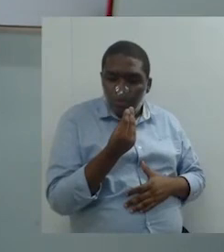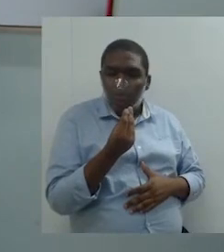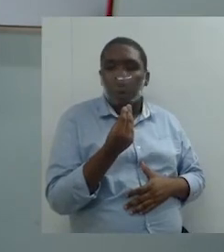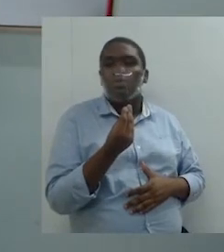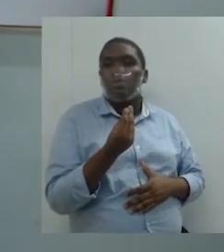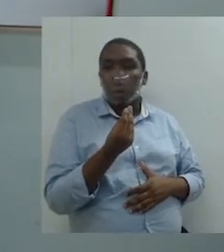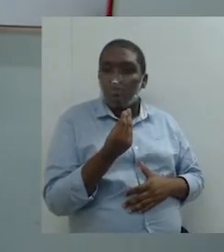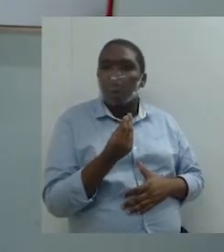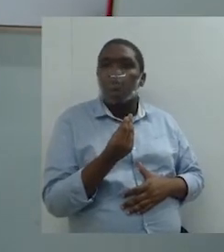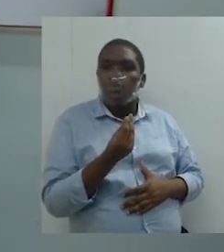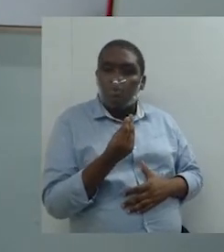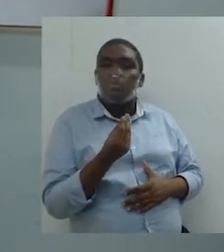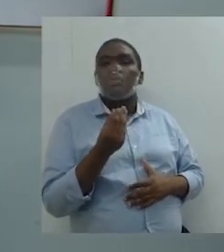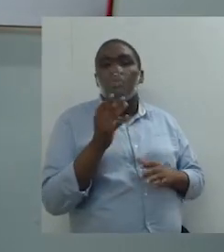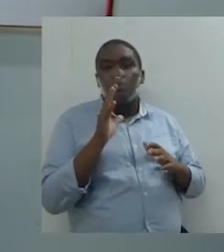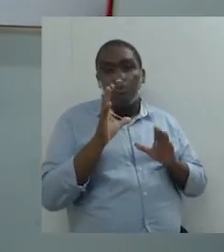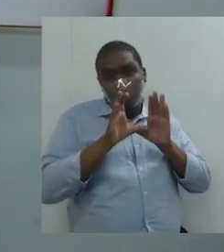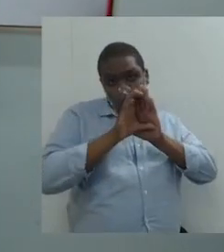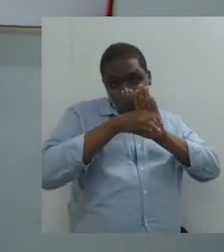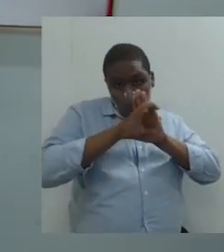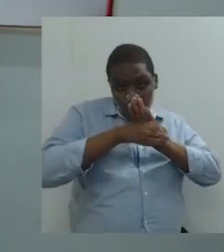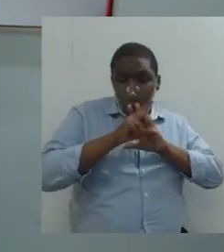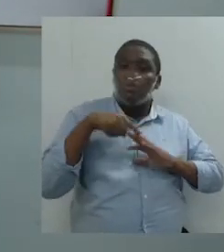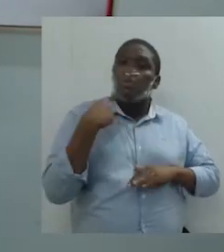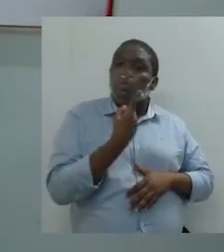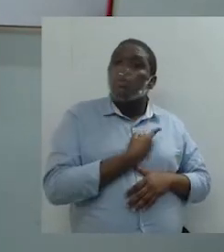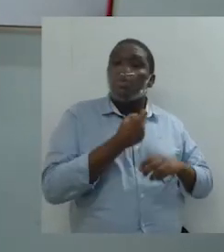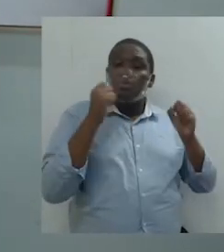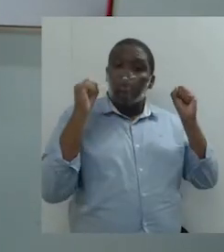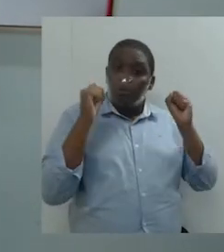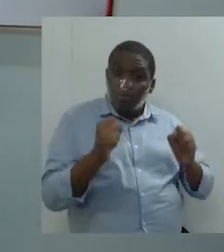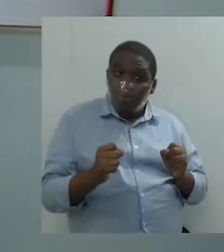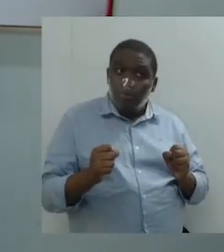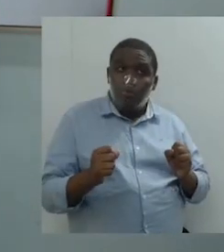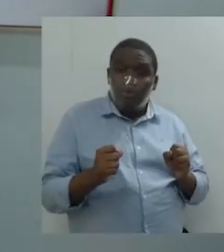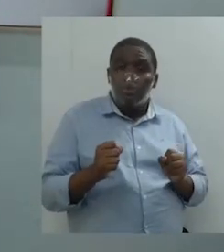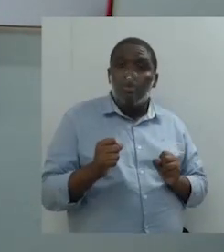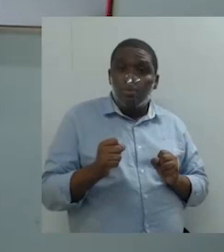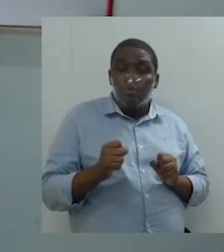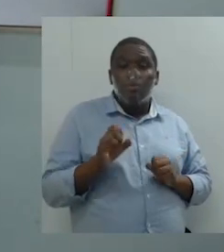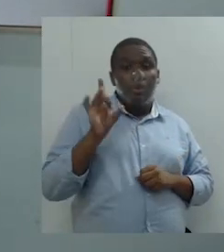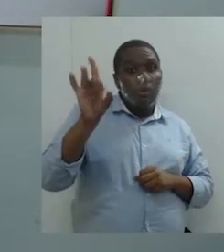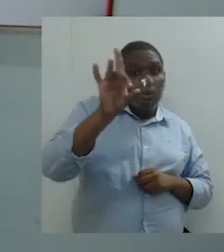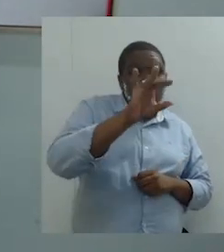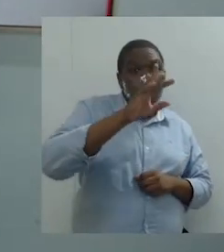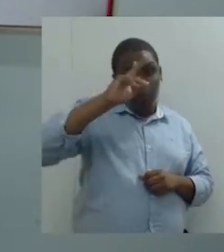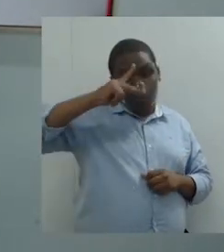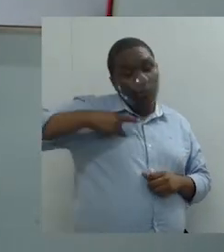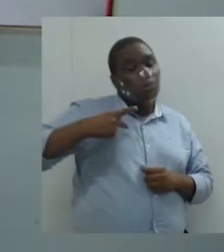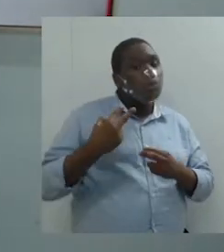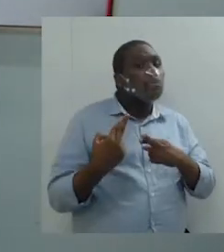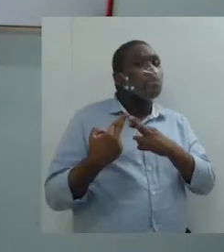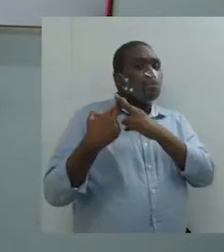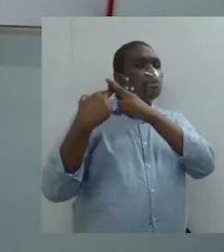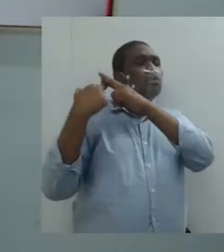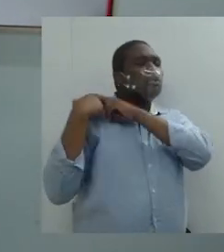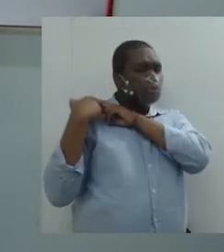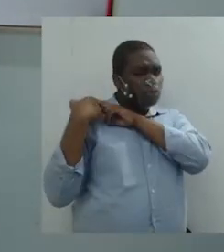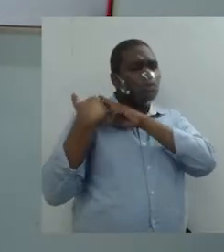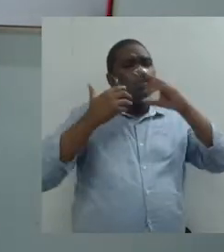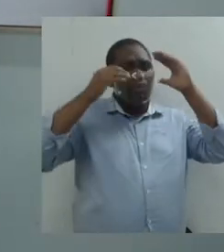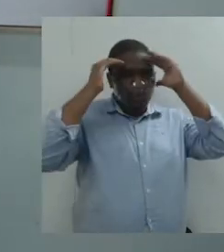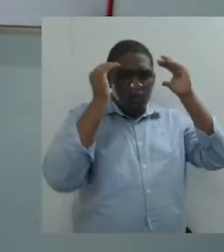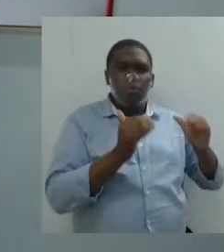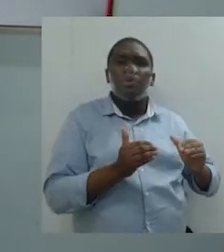desses conceitos, possamos fazer a nossa parte. E